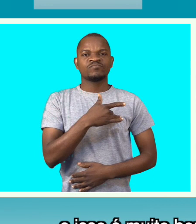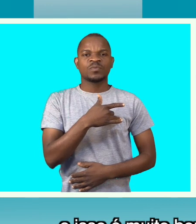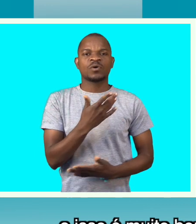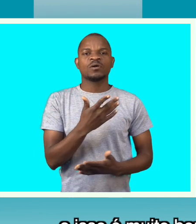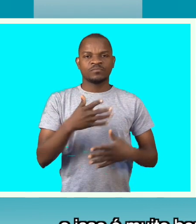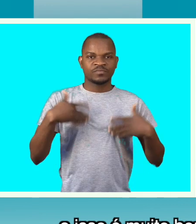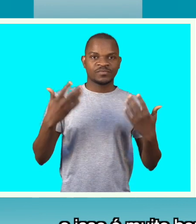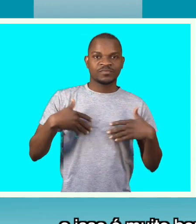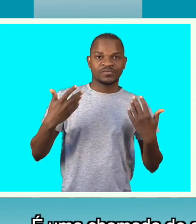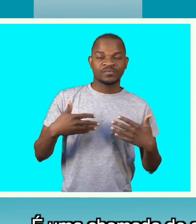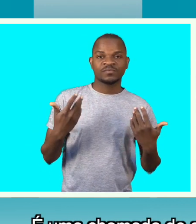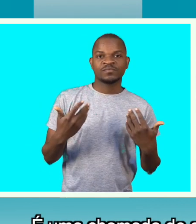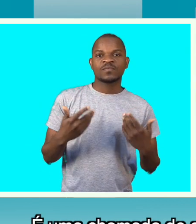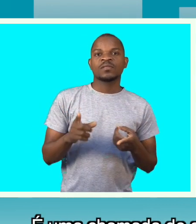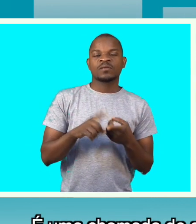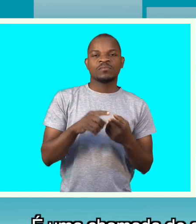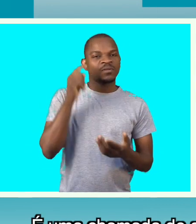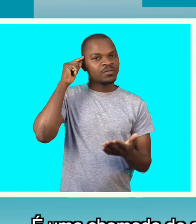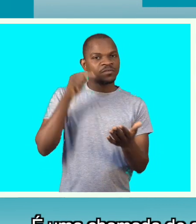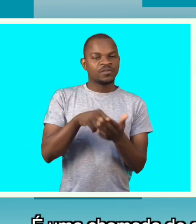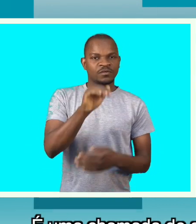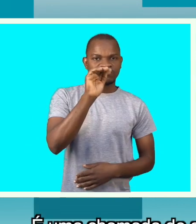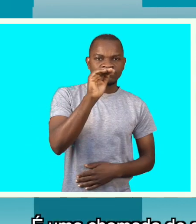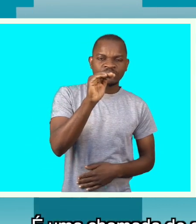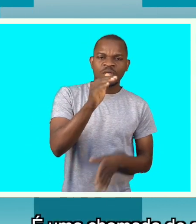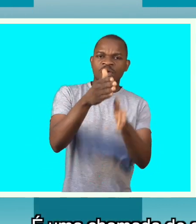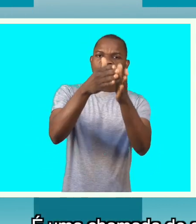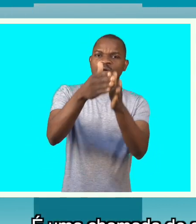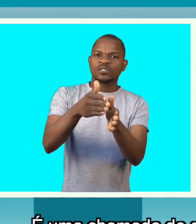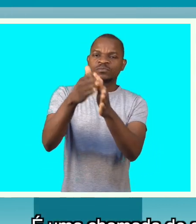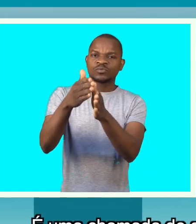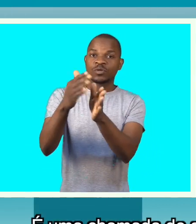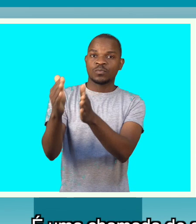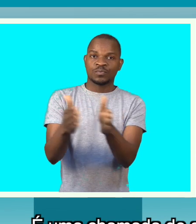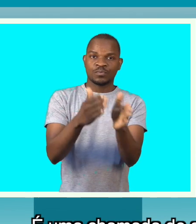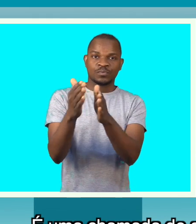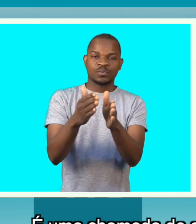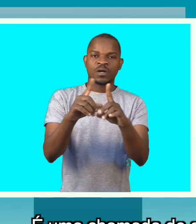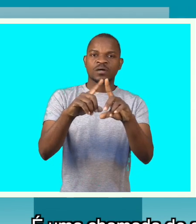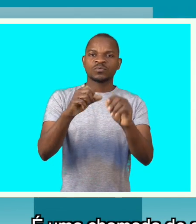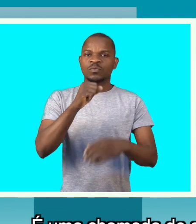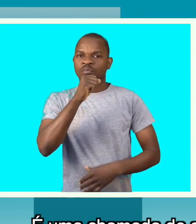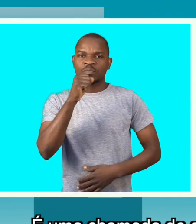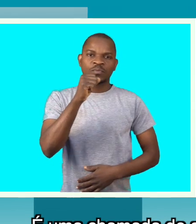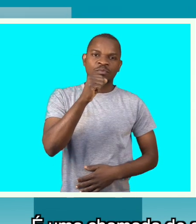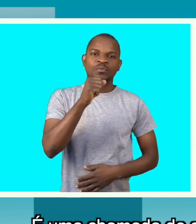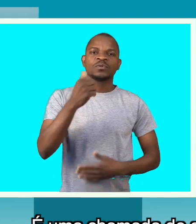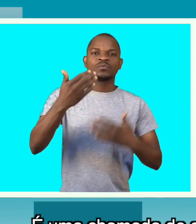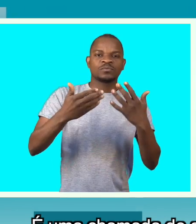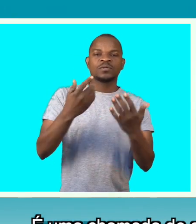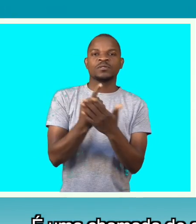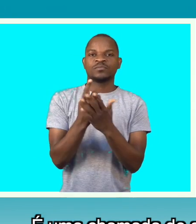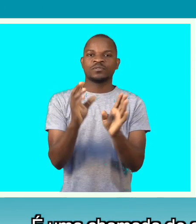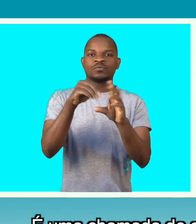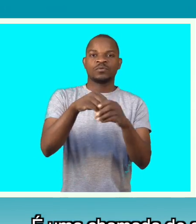alegres. Então, é uma chamada de atenção para pessoas que promovem espetáculos em Moçambique para incluir